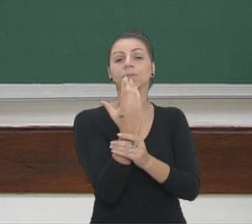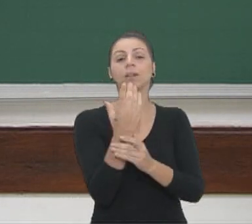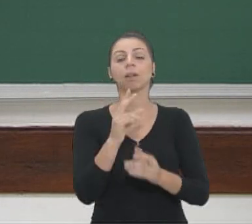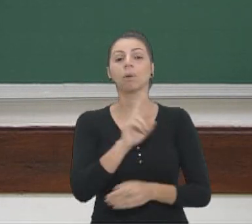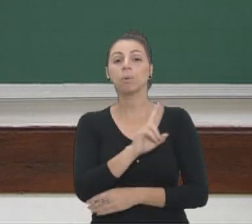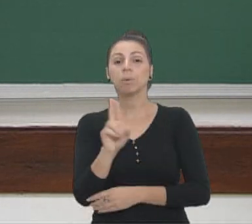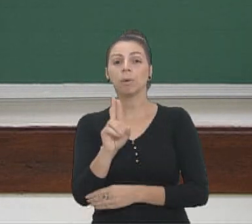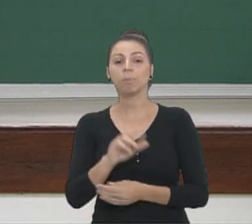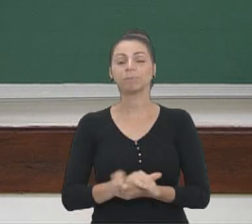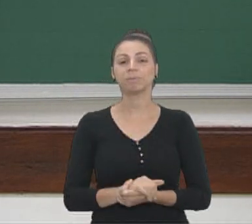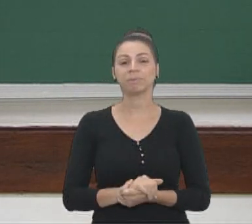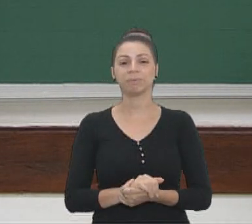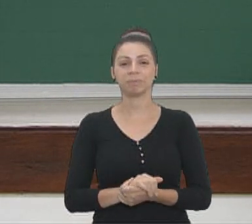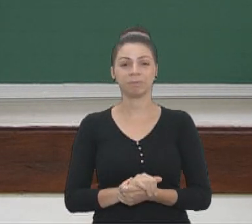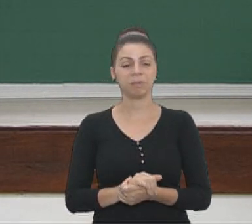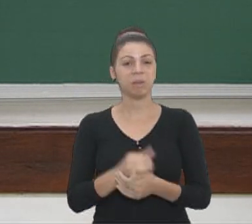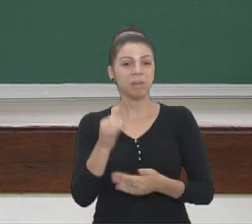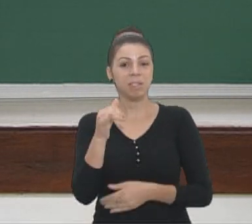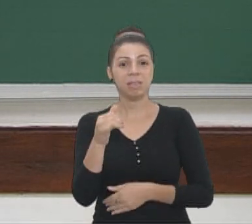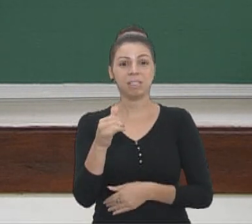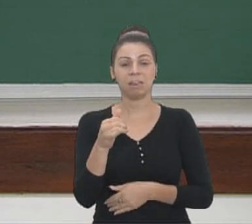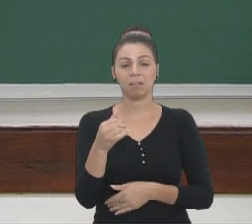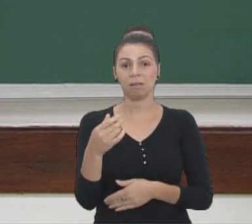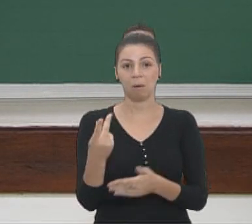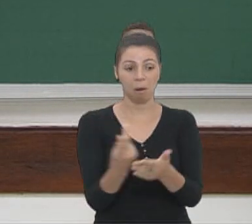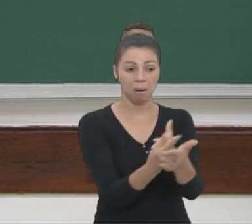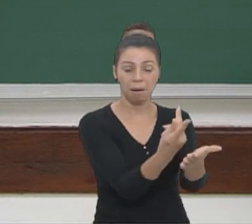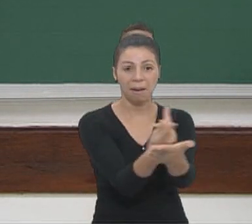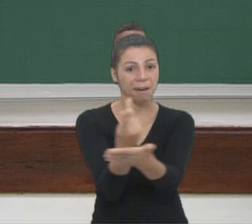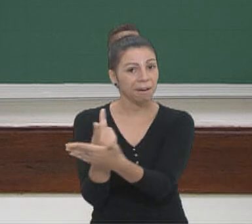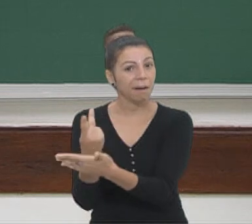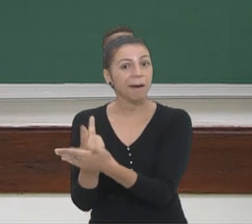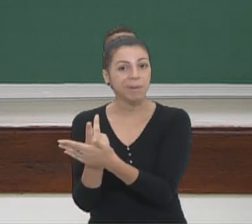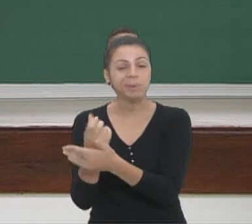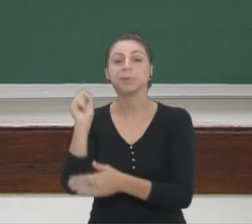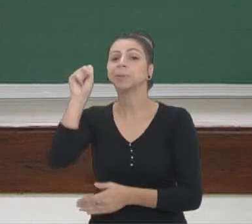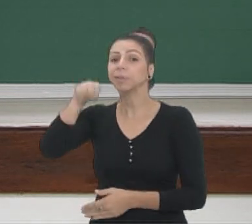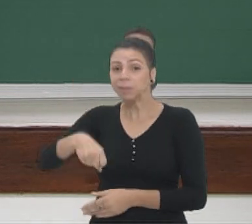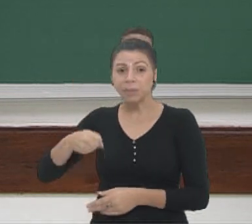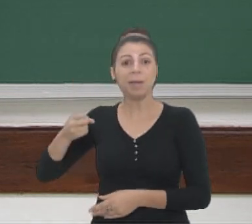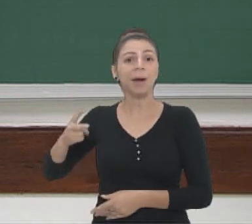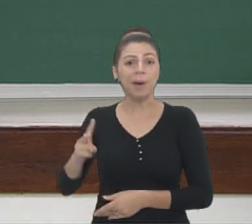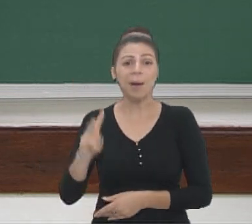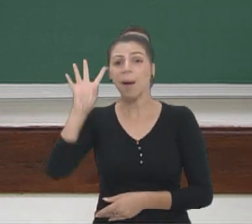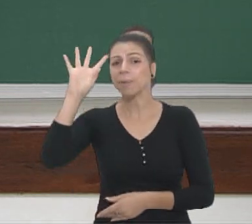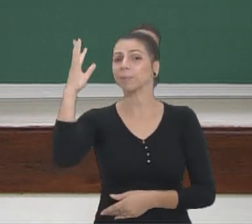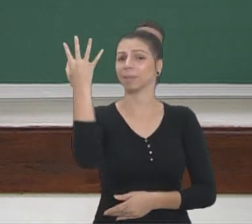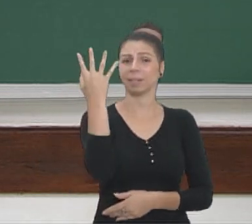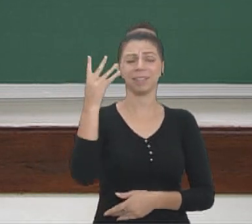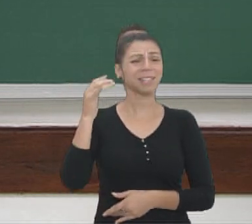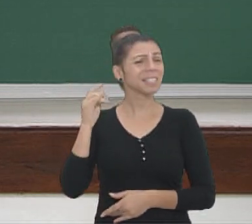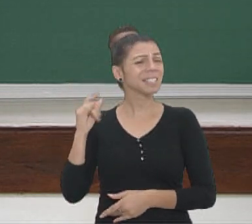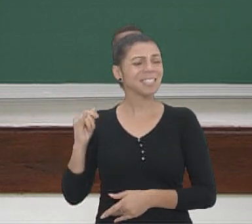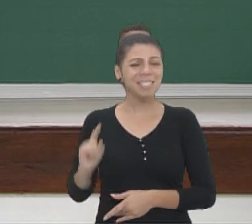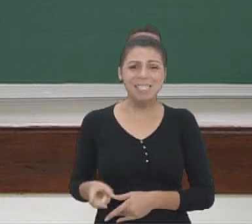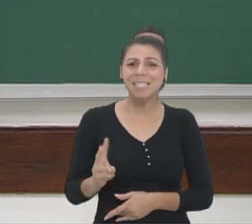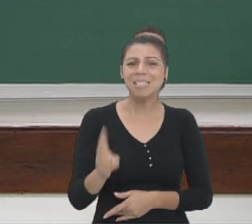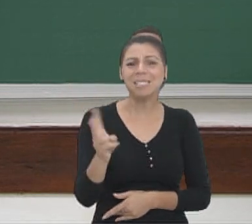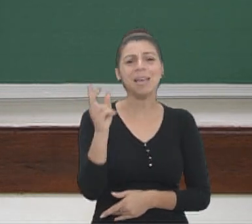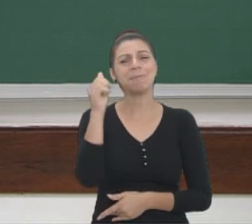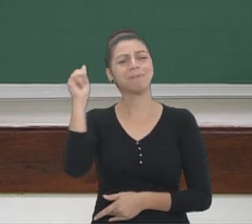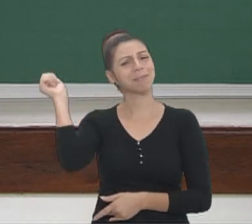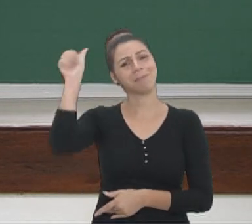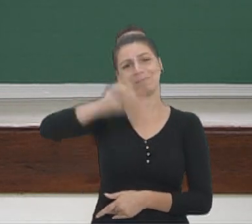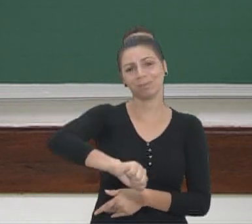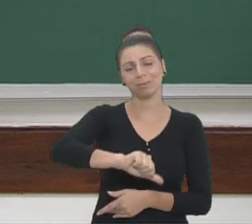que diz, se algo pode dar errado, dará. Quer dizer, sempre vai ficar pior, fique tranquilo. Segunda